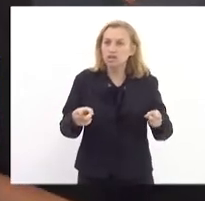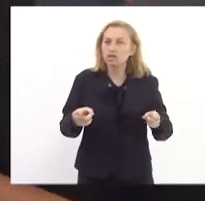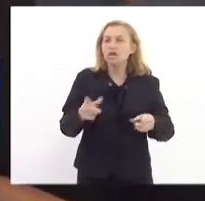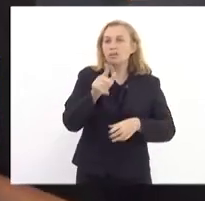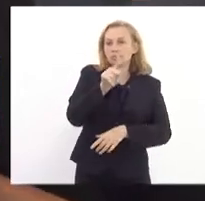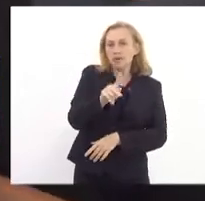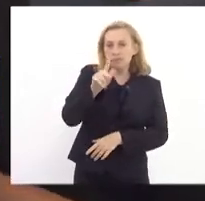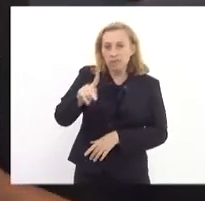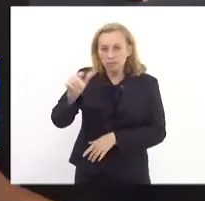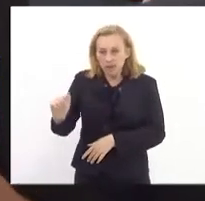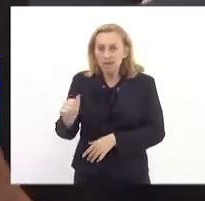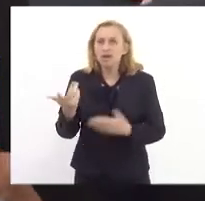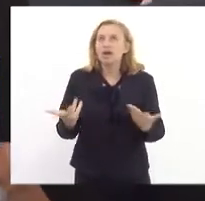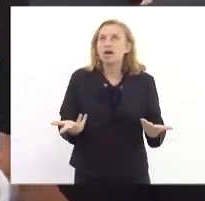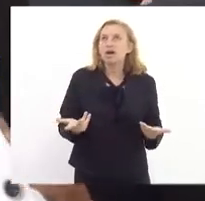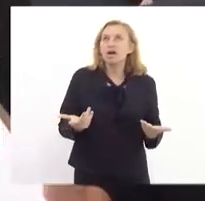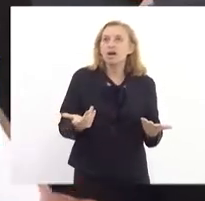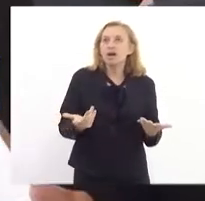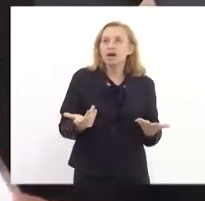PPP, é garantidor